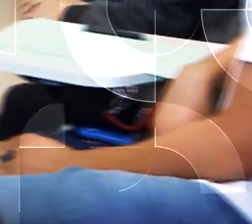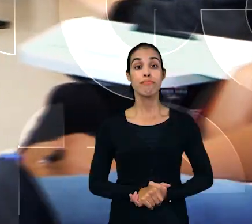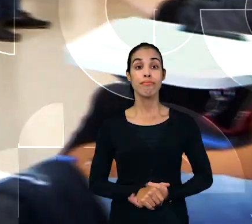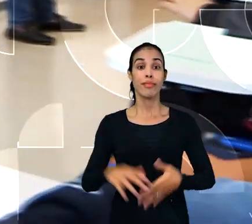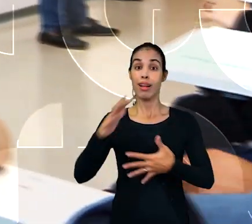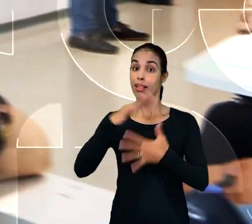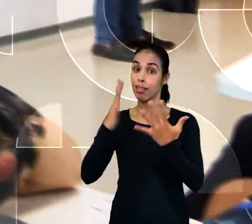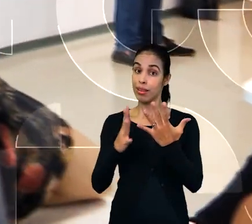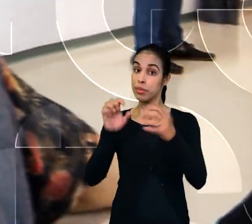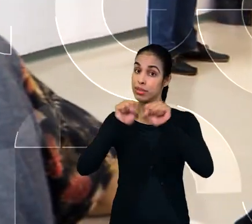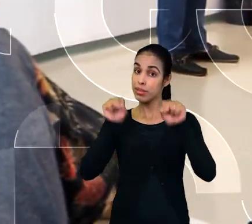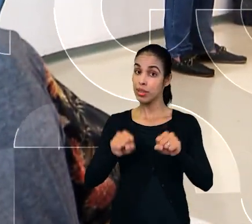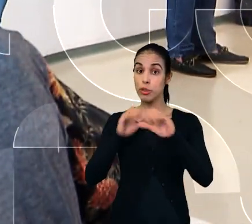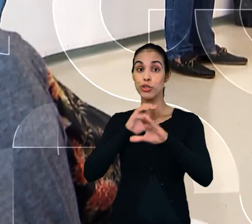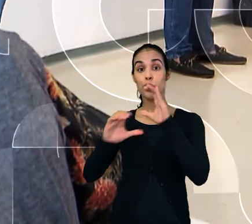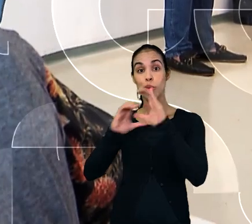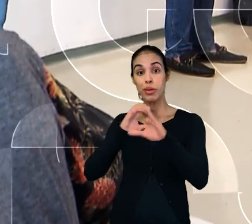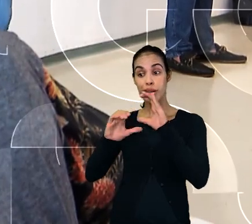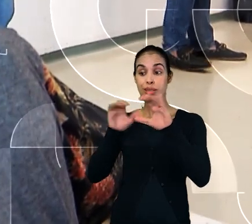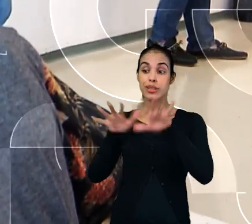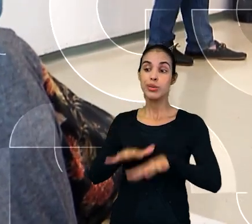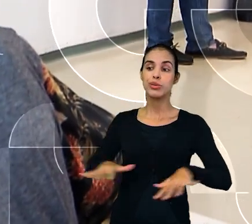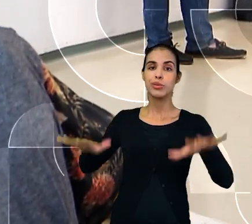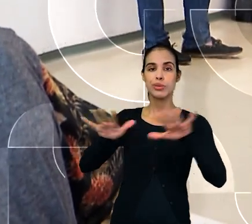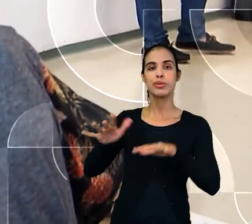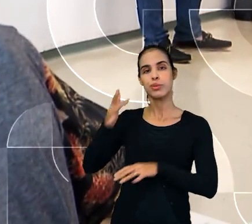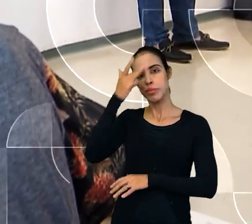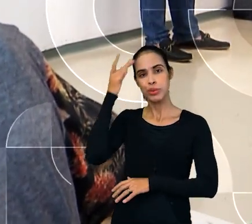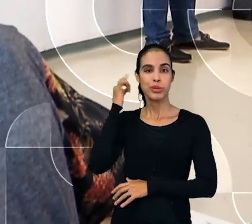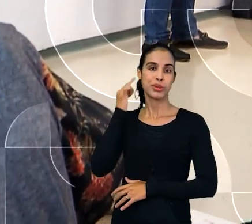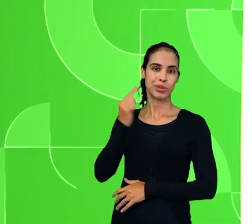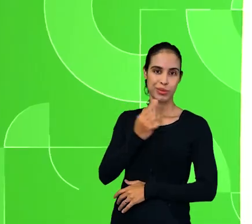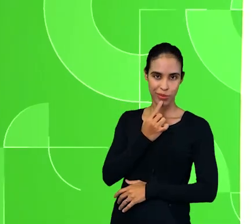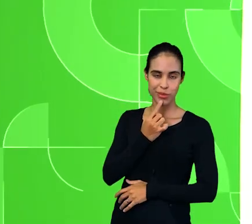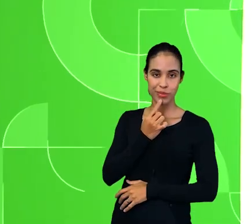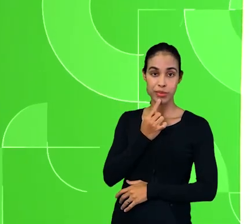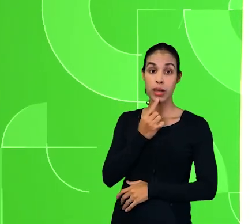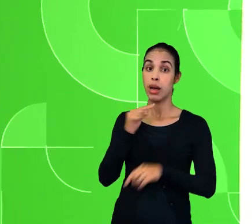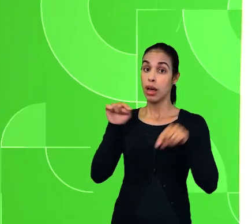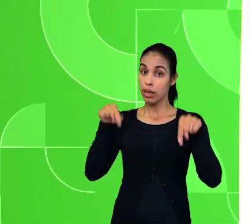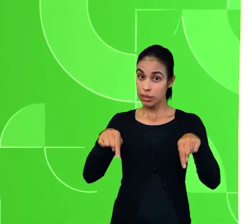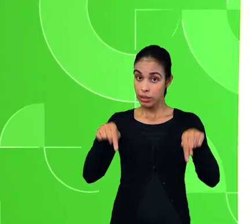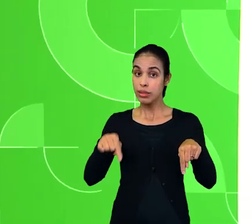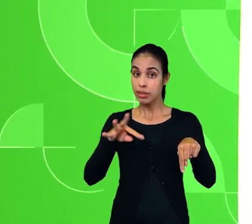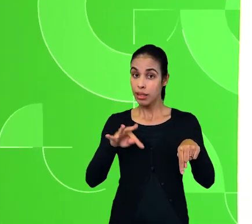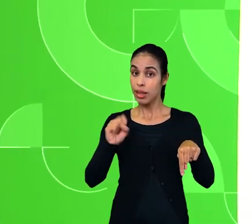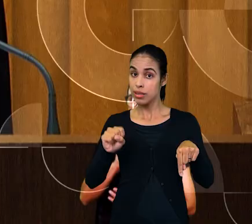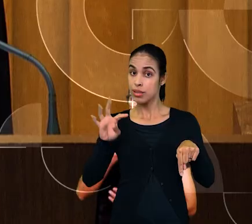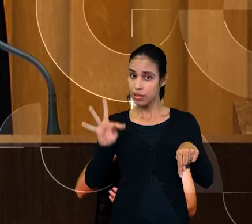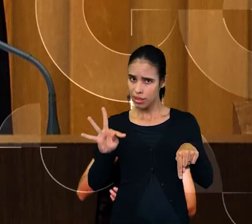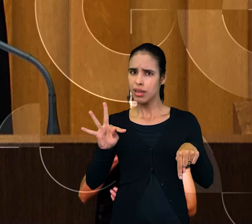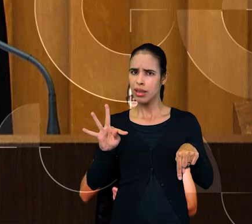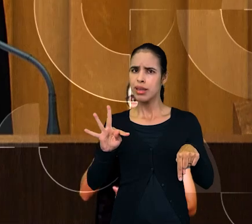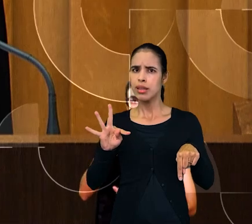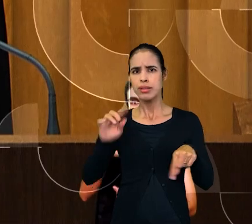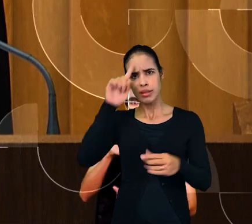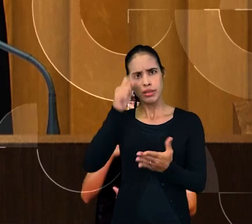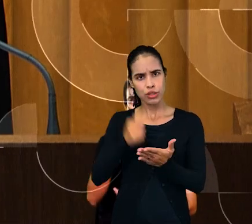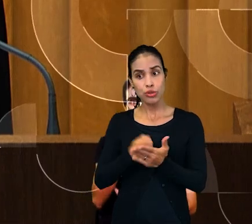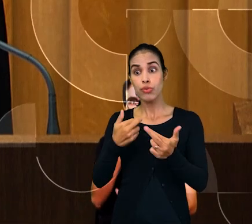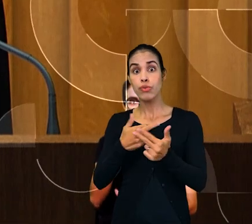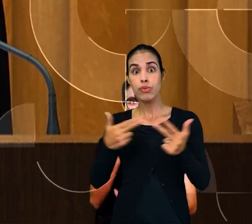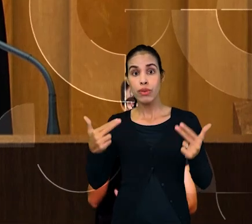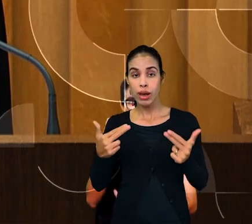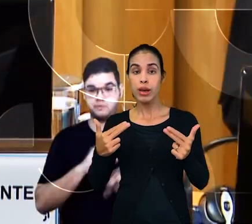A língua brasileira de sinais é o sistema de comunicação e expressão de pessoas com deficiências auditivas. No Tribunal Superior do Trabalho,